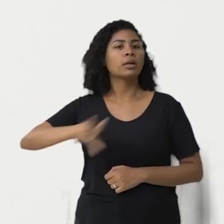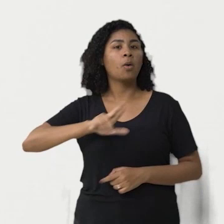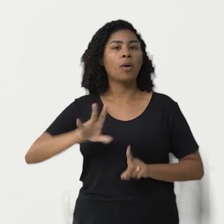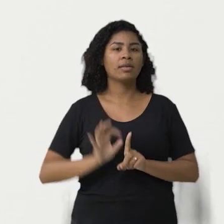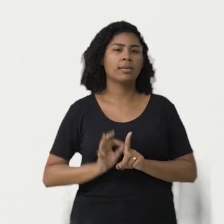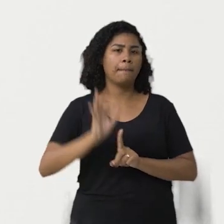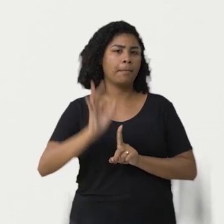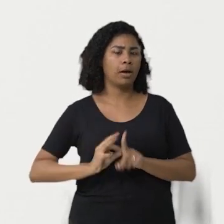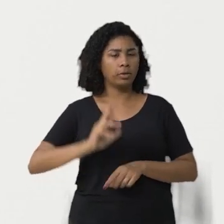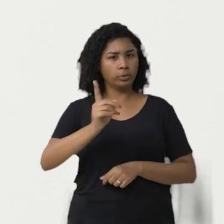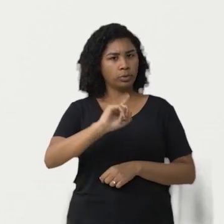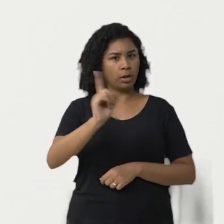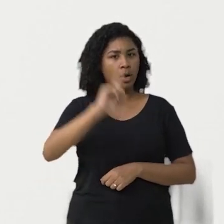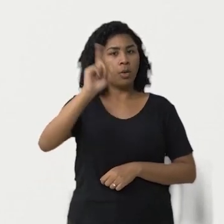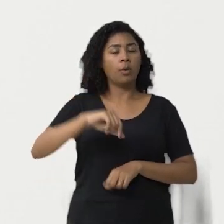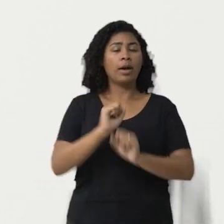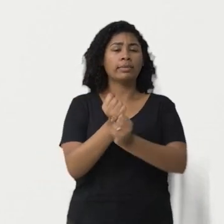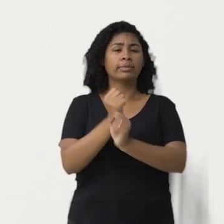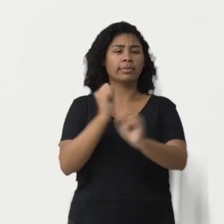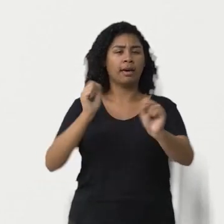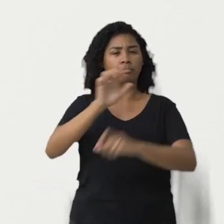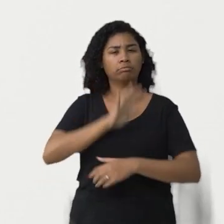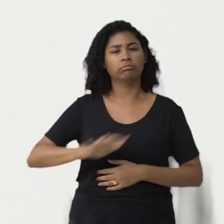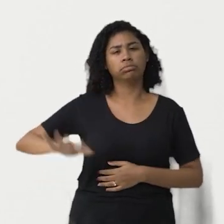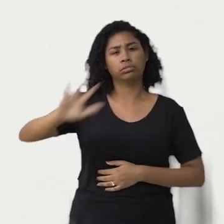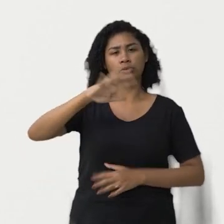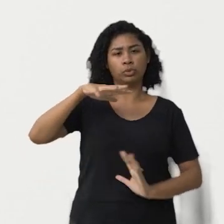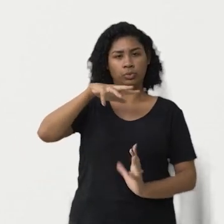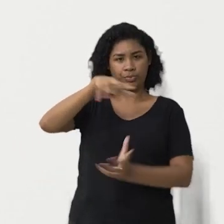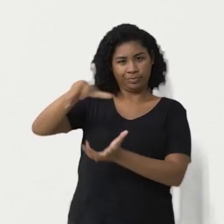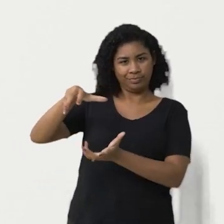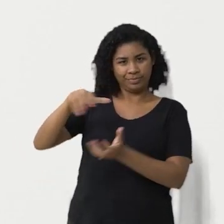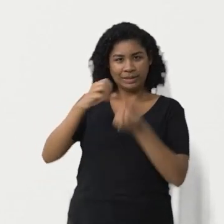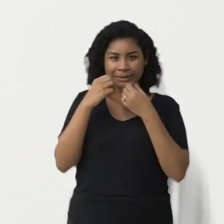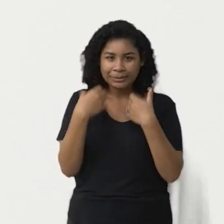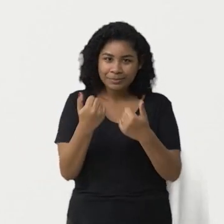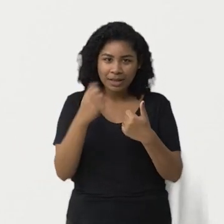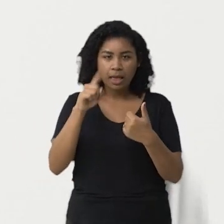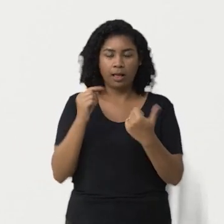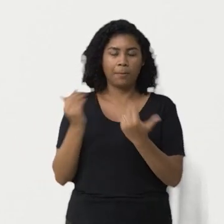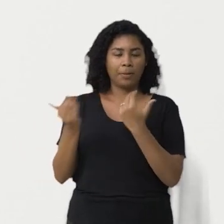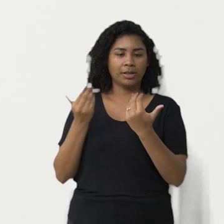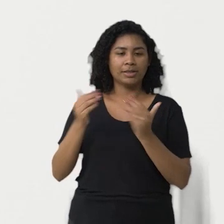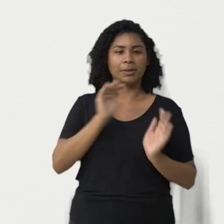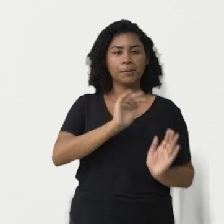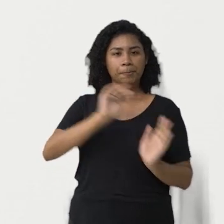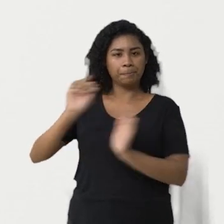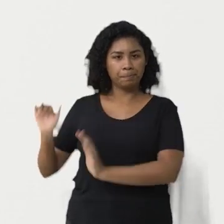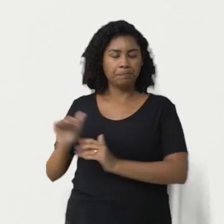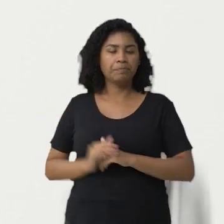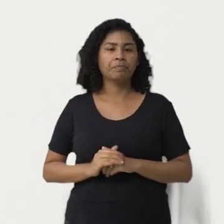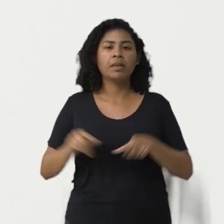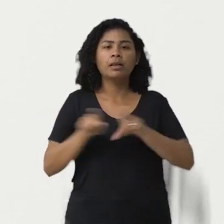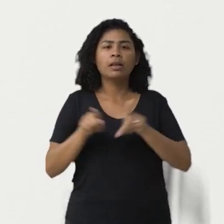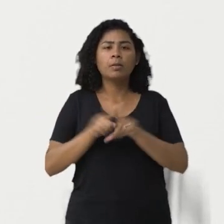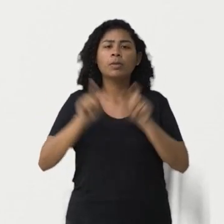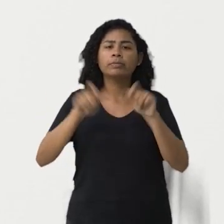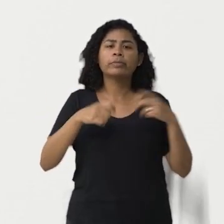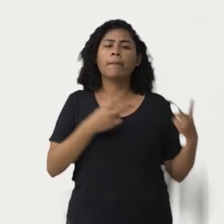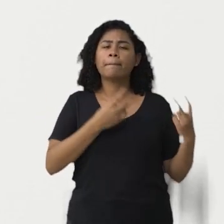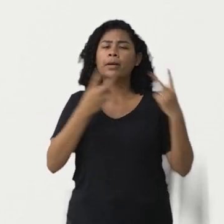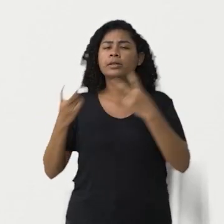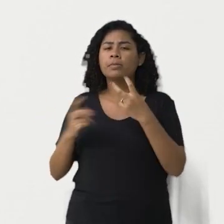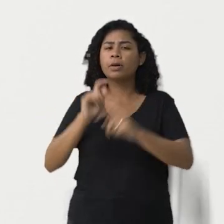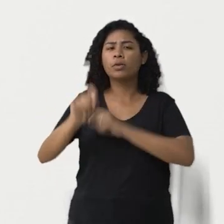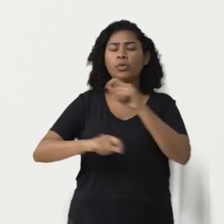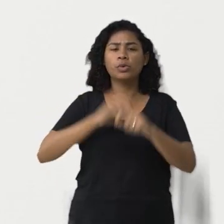extensão territorial aí do nosso planeta Terra, tá bom? Além disso, vamos verificar que vai ocorrer o quê? O